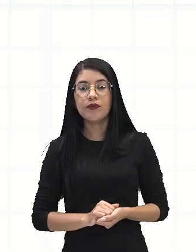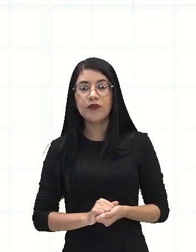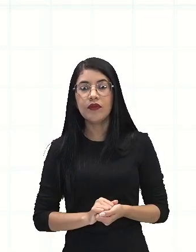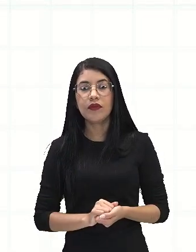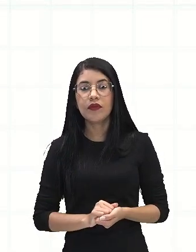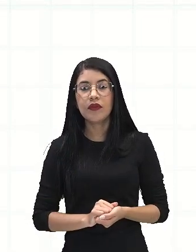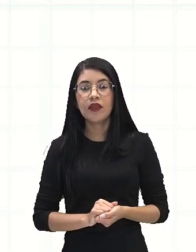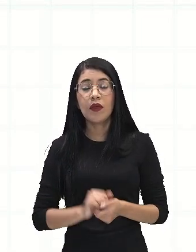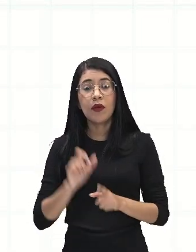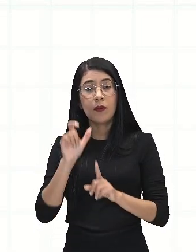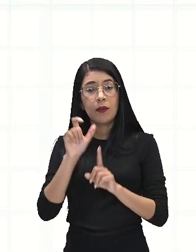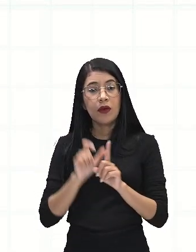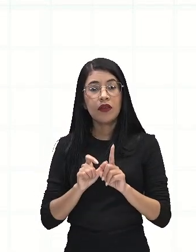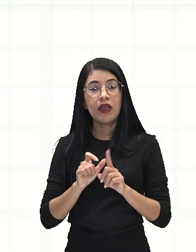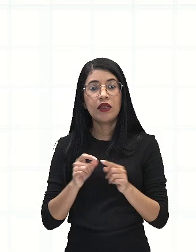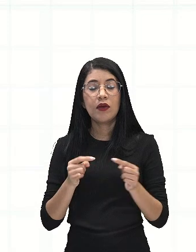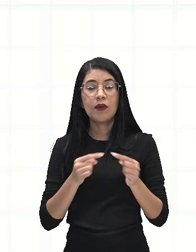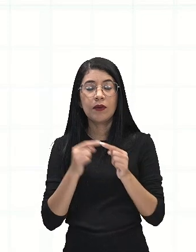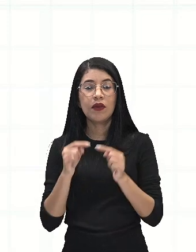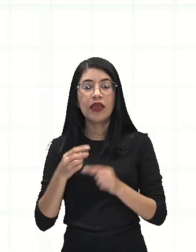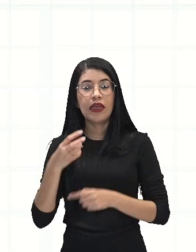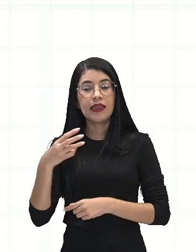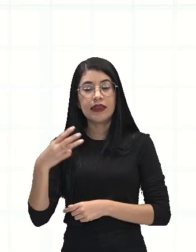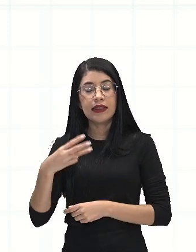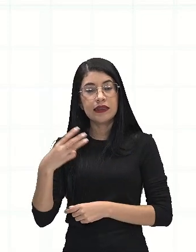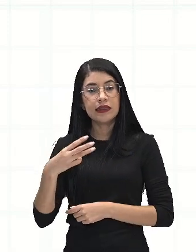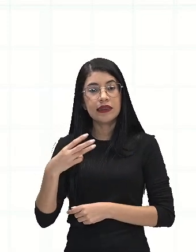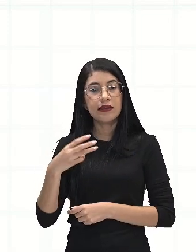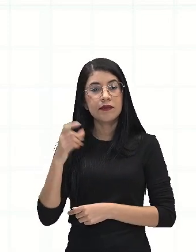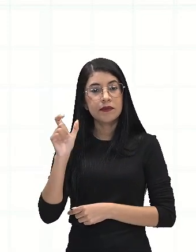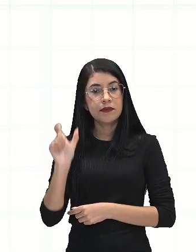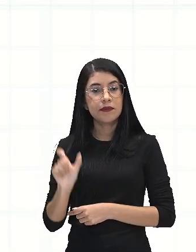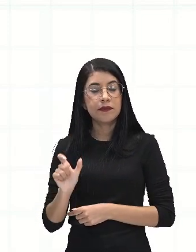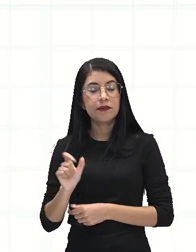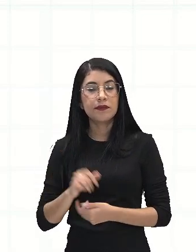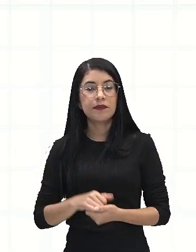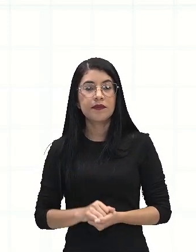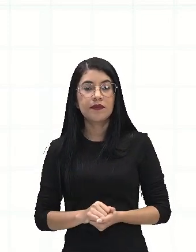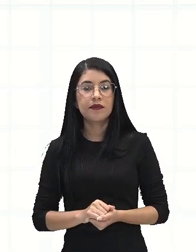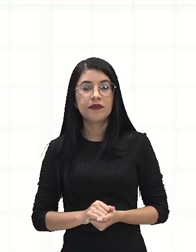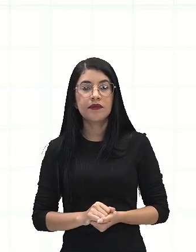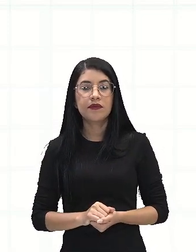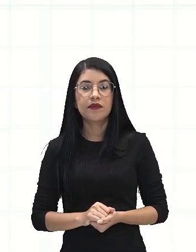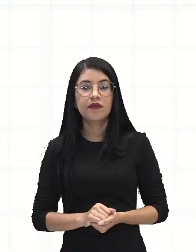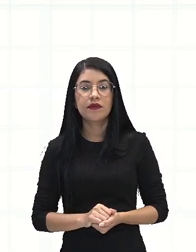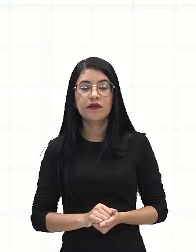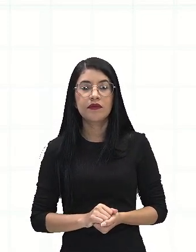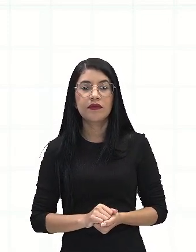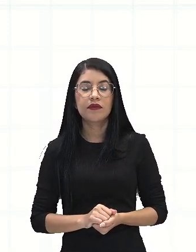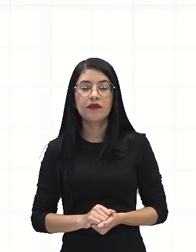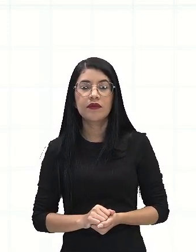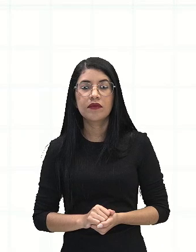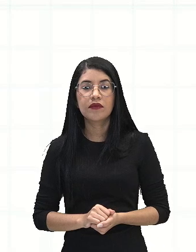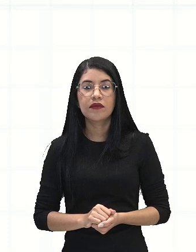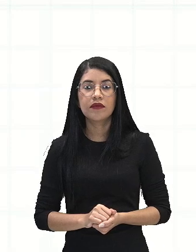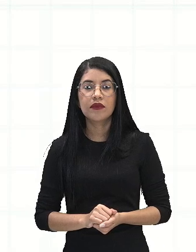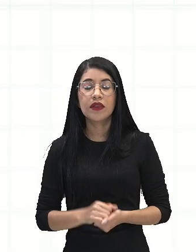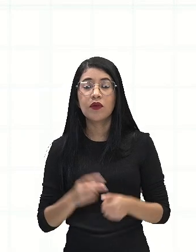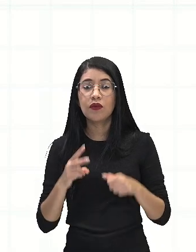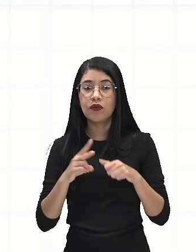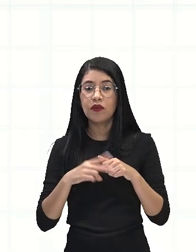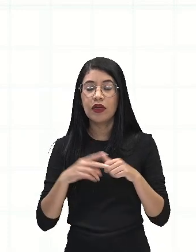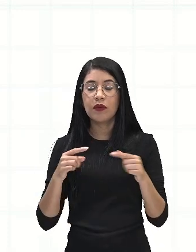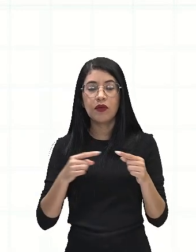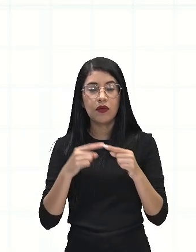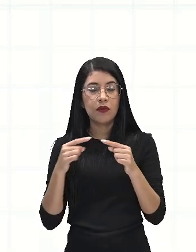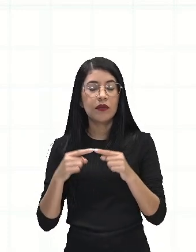oração corresponde à terceira pessoa do singular. Então, como o sujeito da oração está na terceira pessoa do singular, o verbo também fica